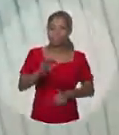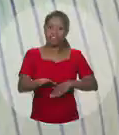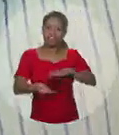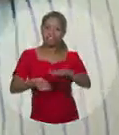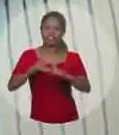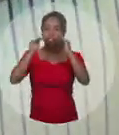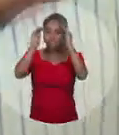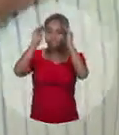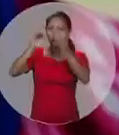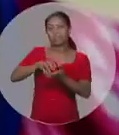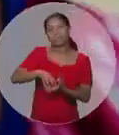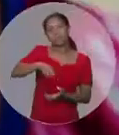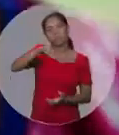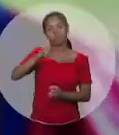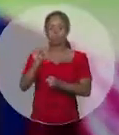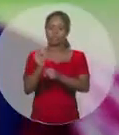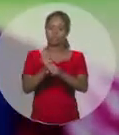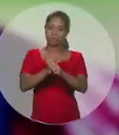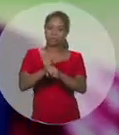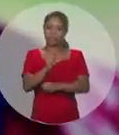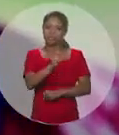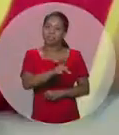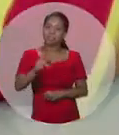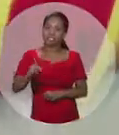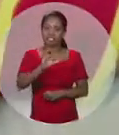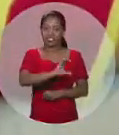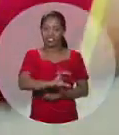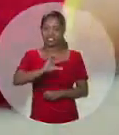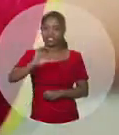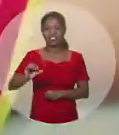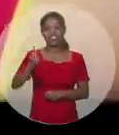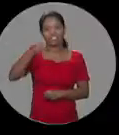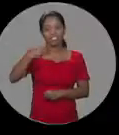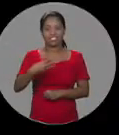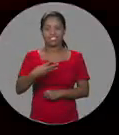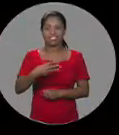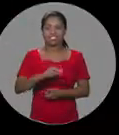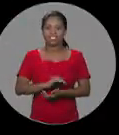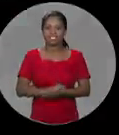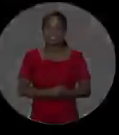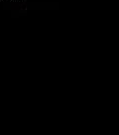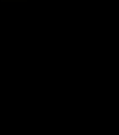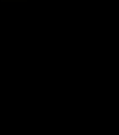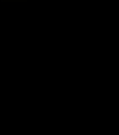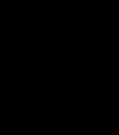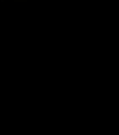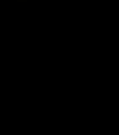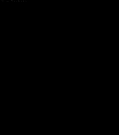Respeito ao idoso. Um compromisso do professor Charlton 13.